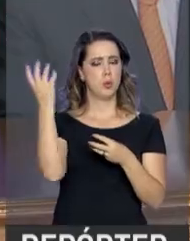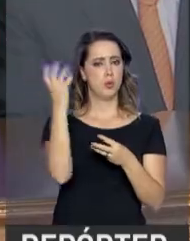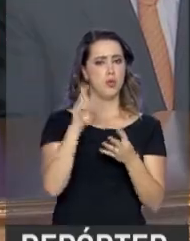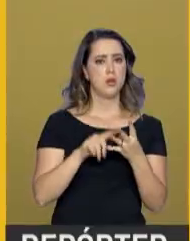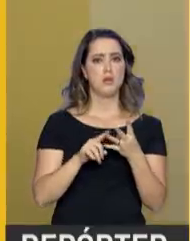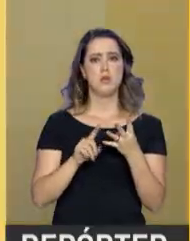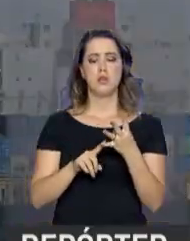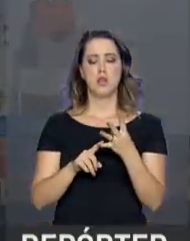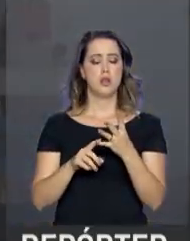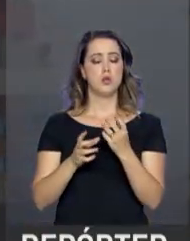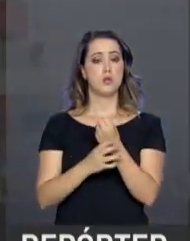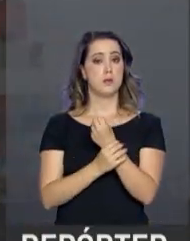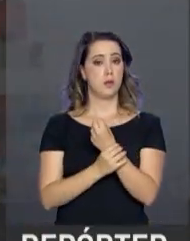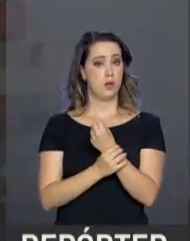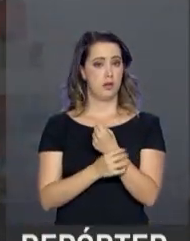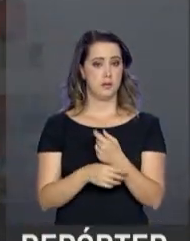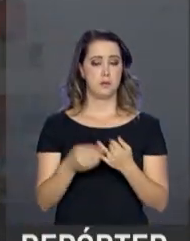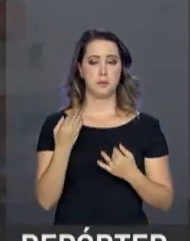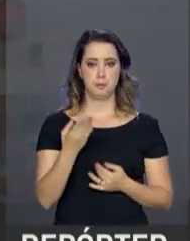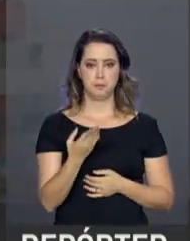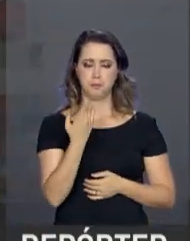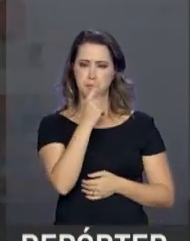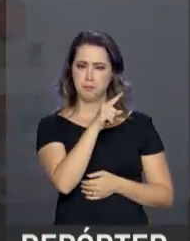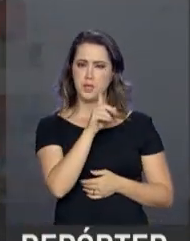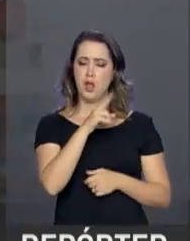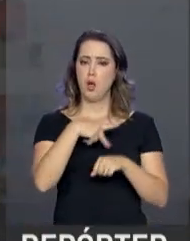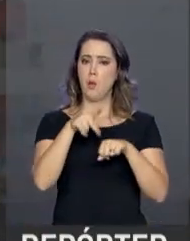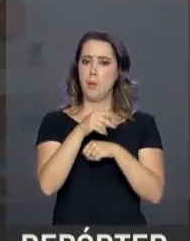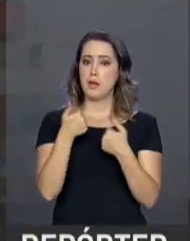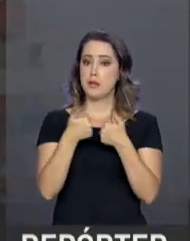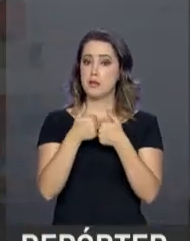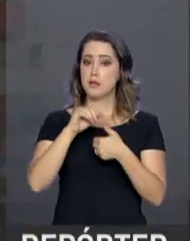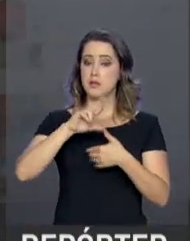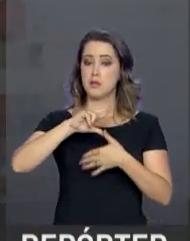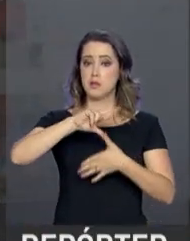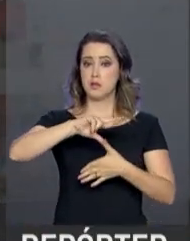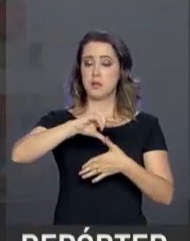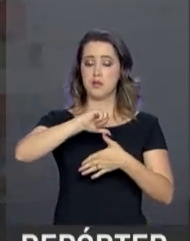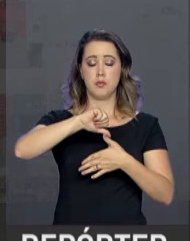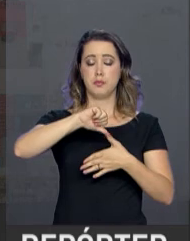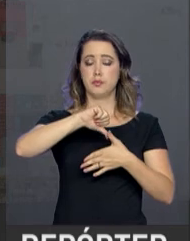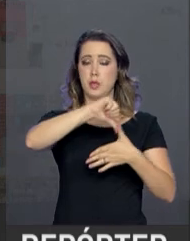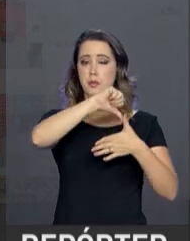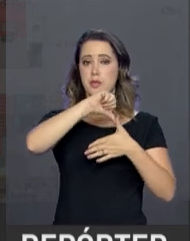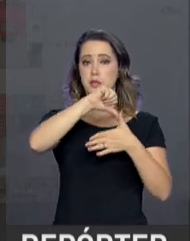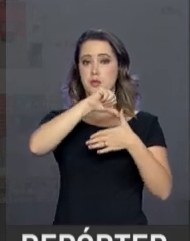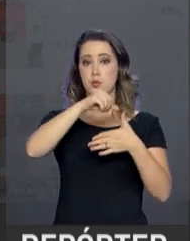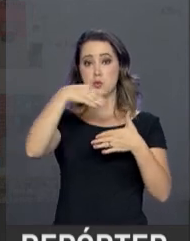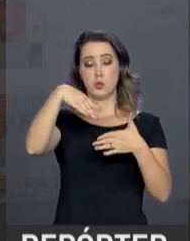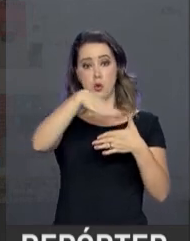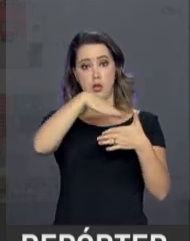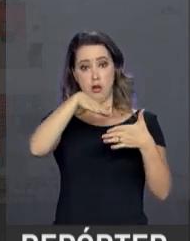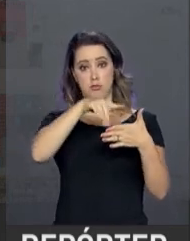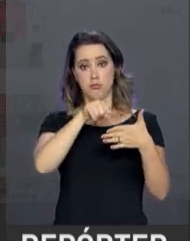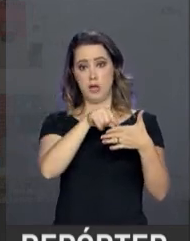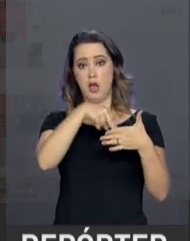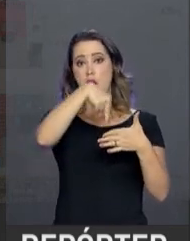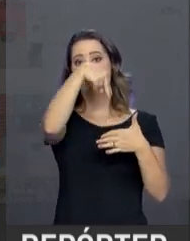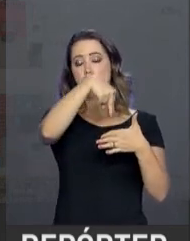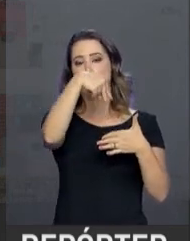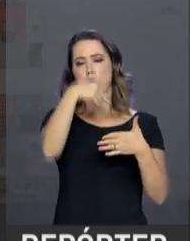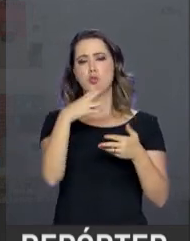segurança o suriname é um país da américa do sul que faz fronteira com a região norte do brasil têm menos de 3 milhões de